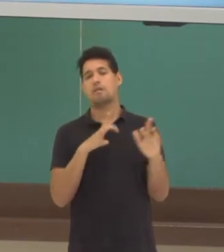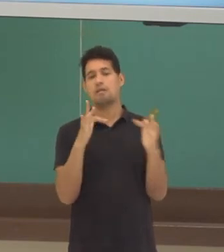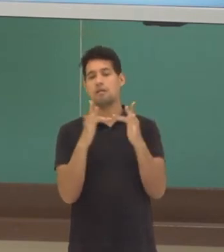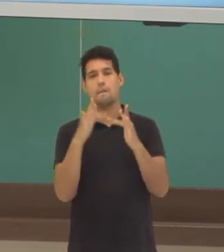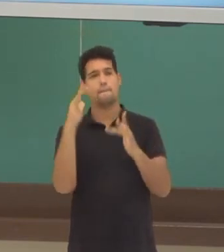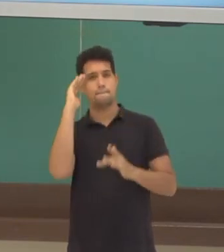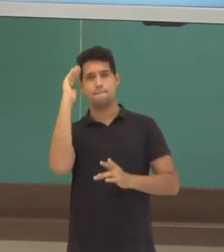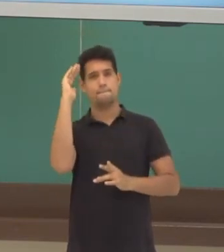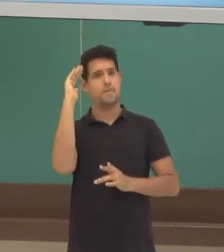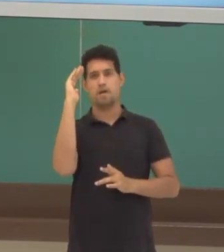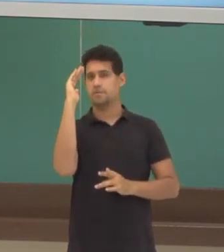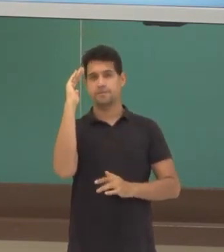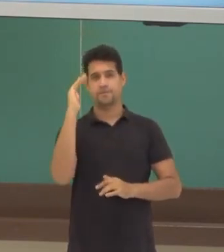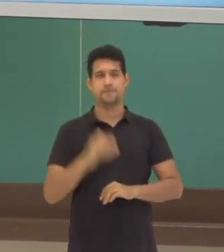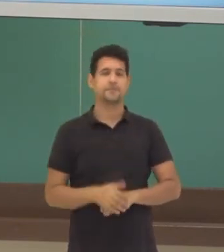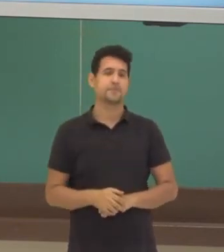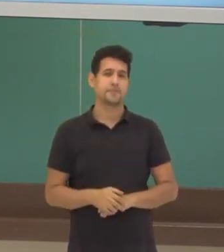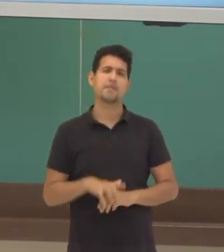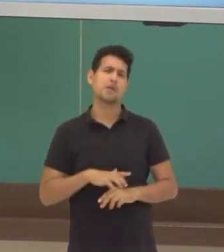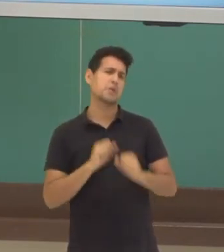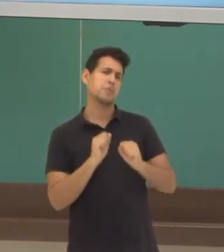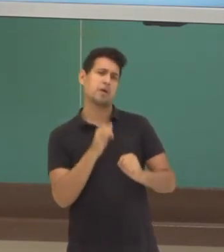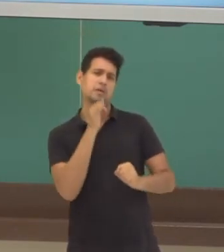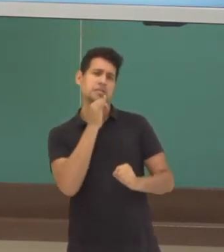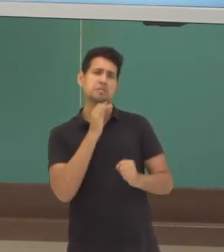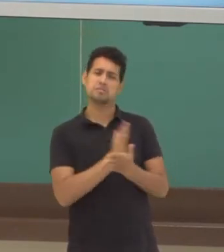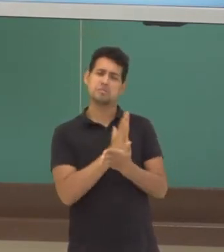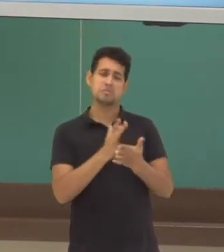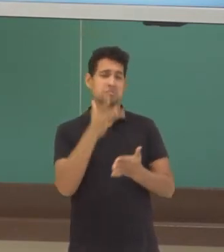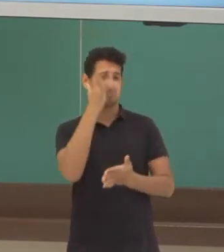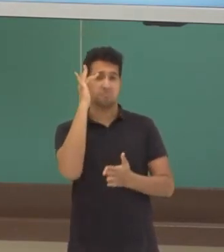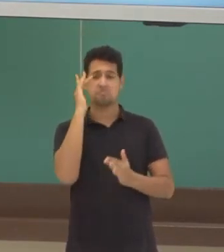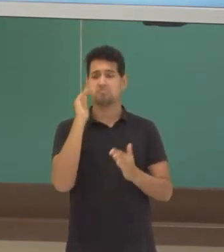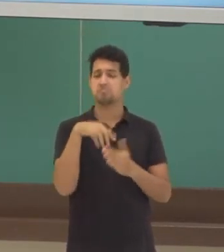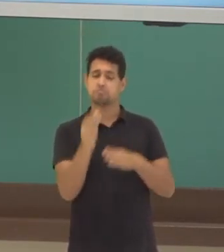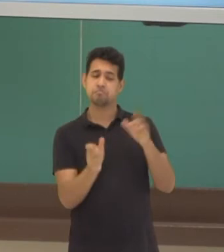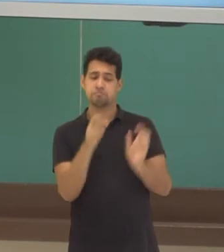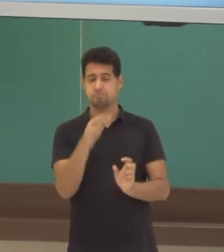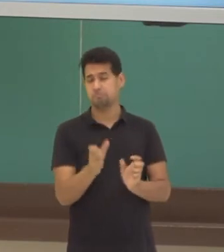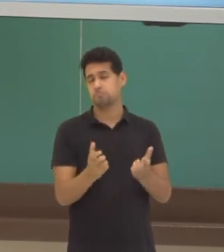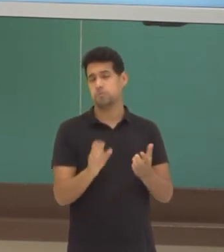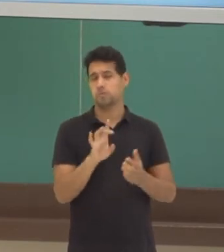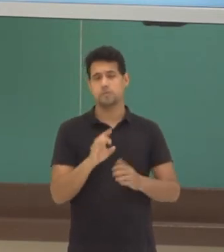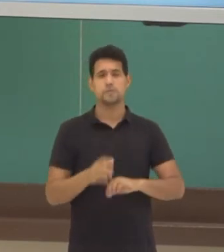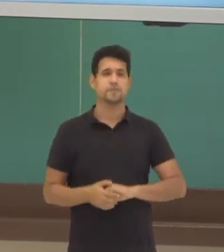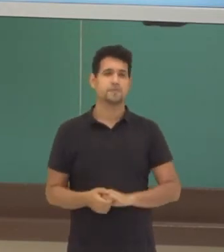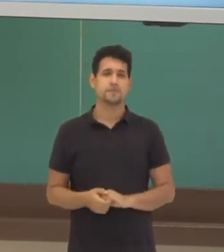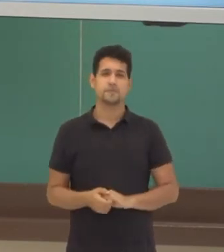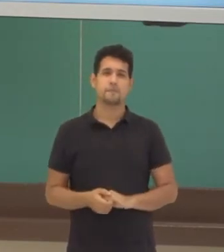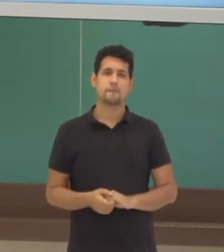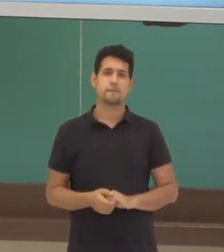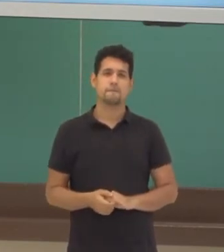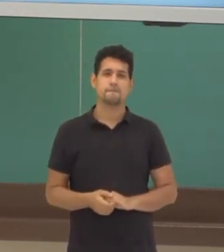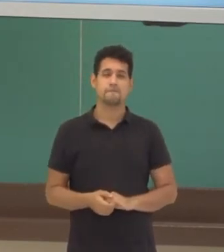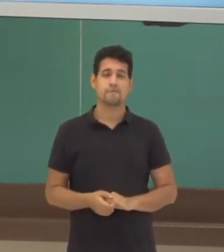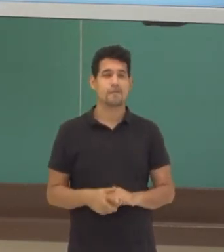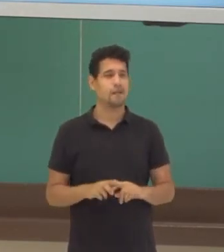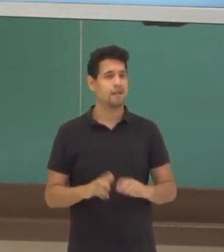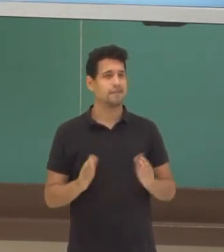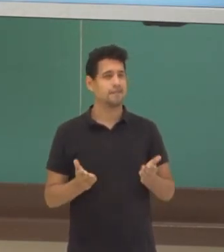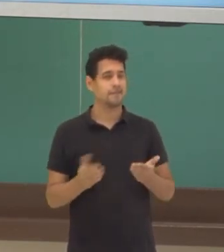visualizou, então nós temos ali uma situação de narrador em terceira pessoa. Então, eu não